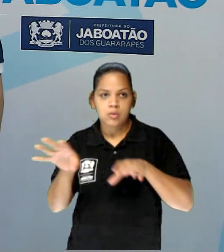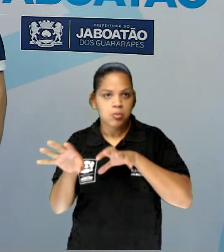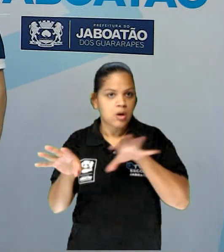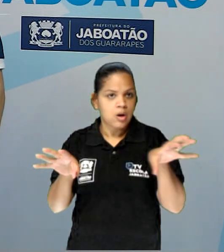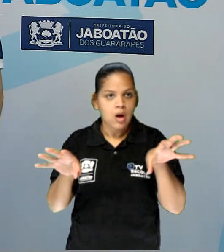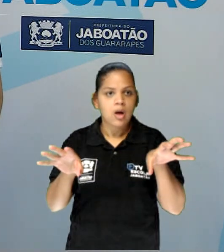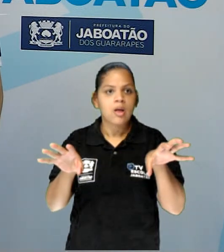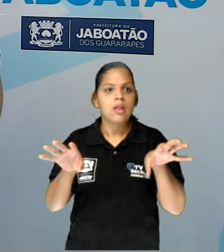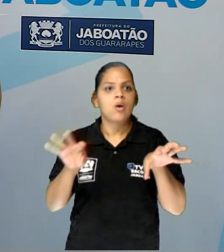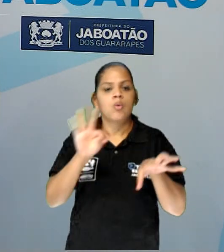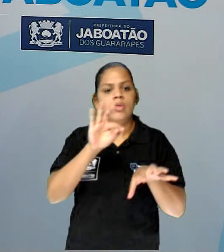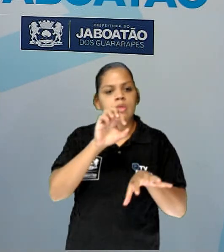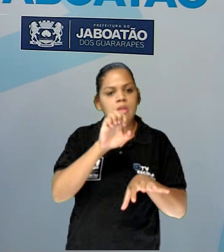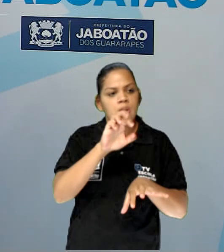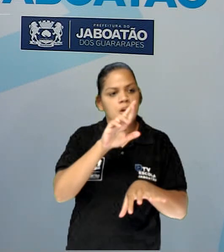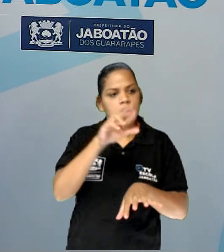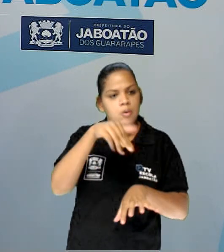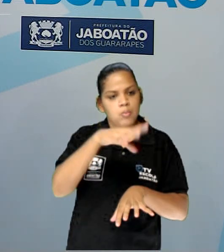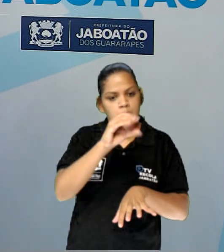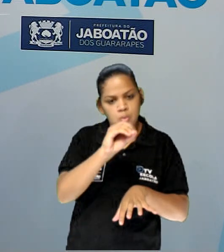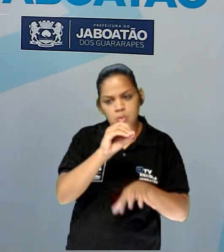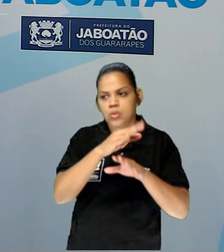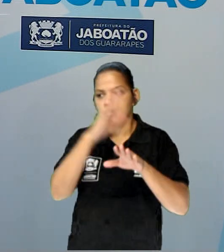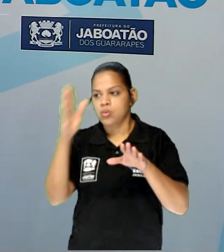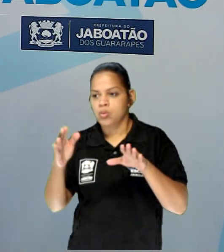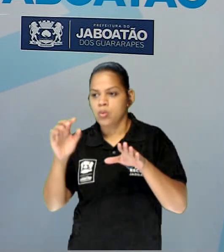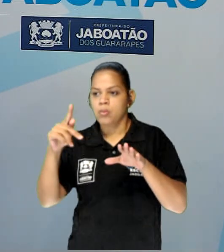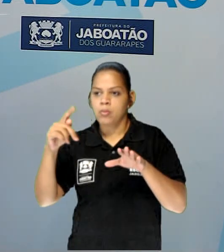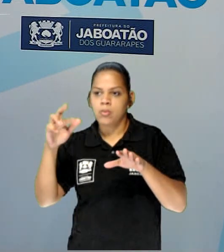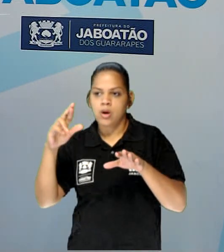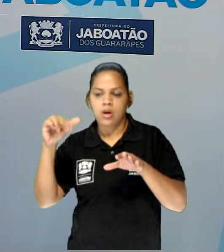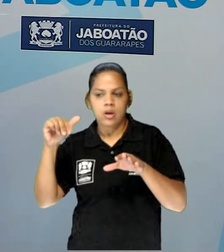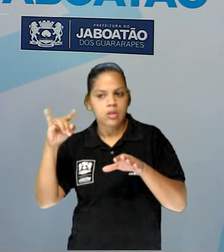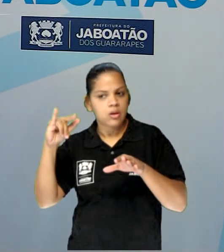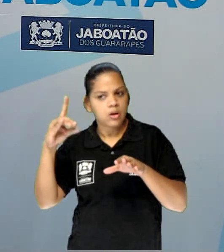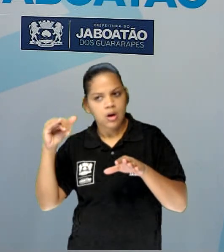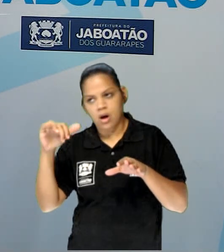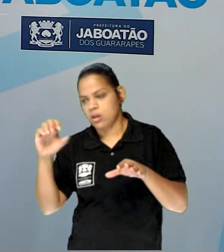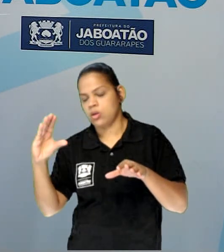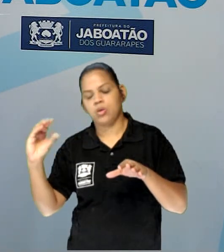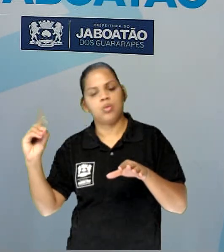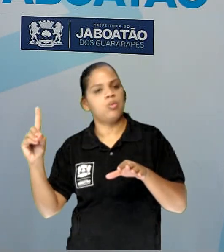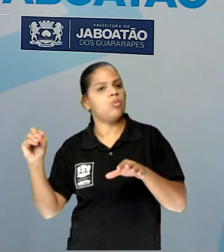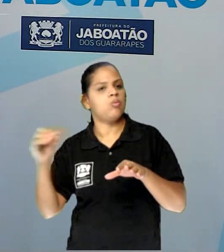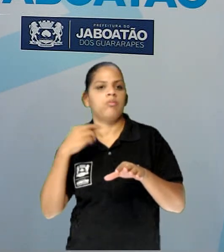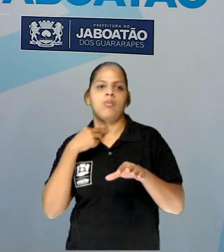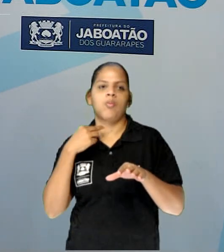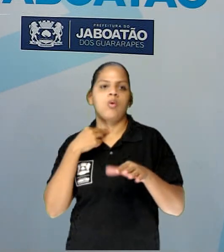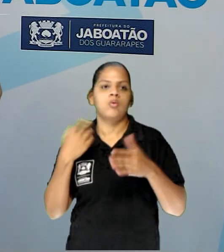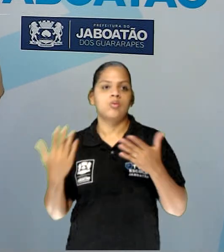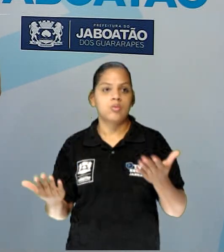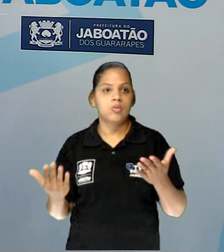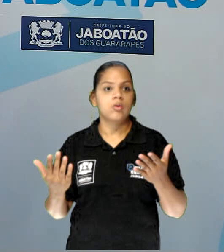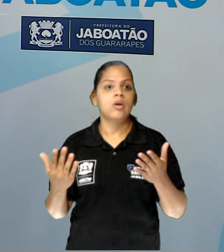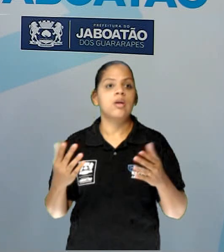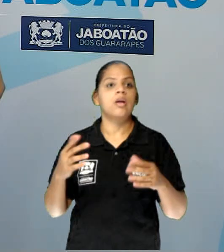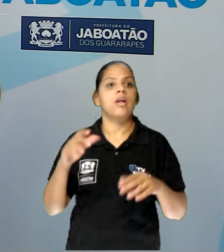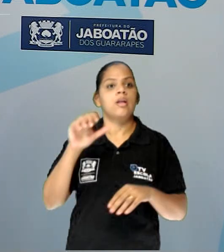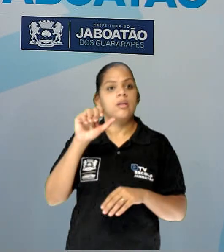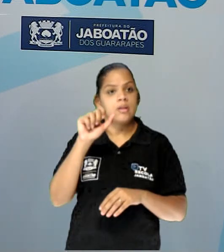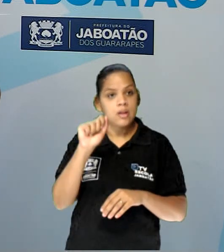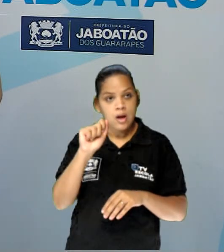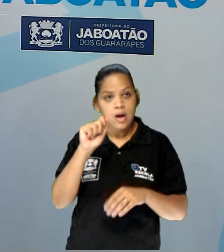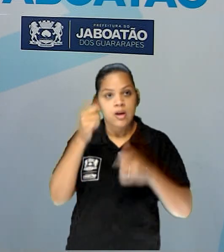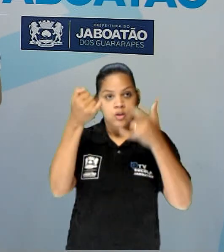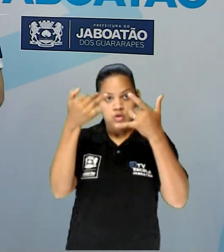conhece, de tanto que a gente emprega essa pontuação, né? E a letra A diz que termos que indicam comparações. Esse item